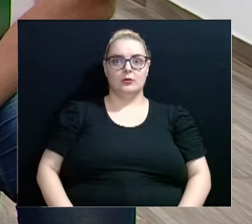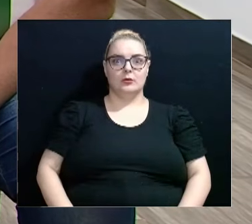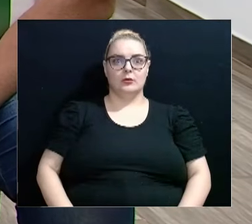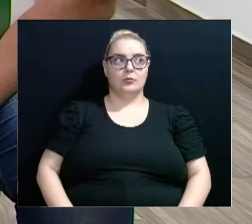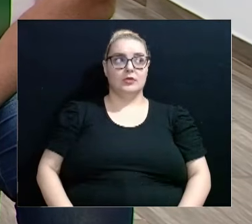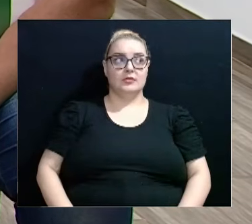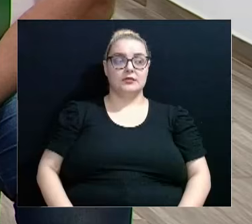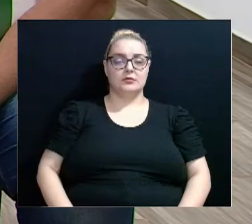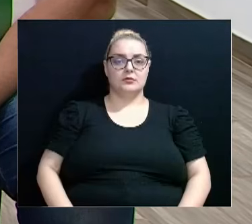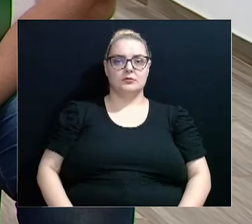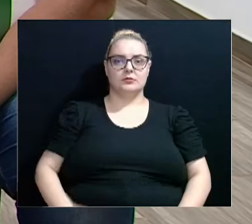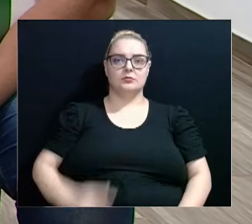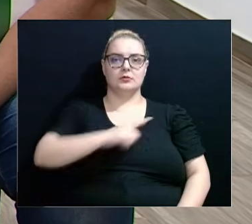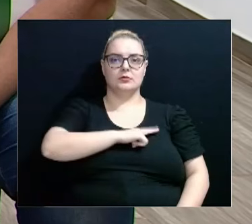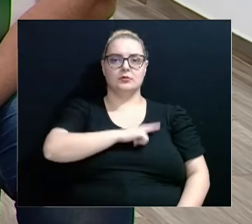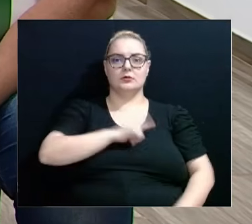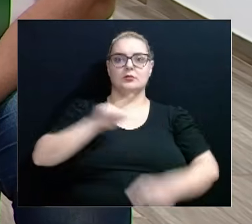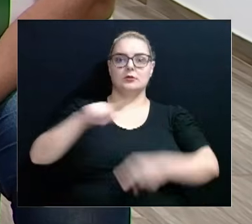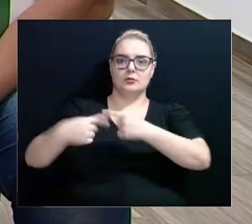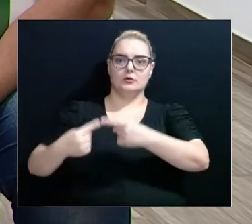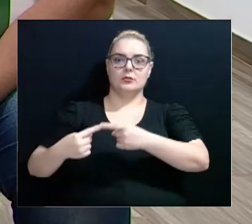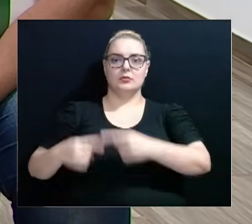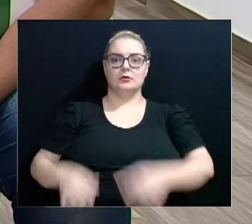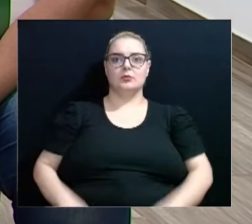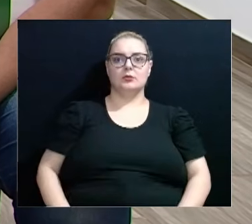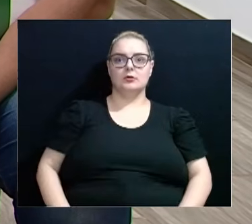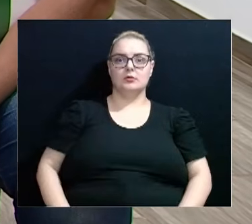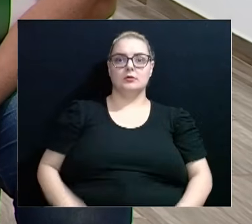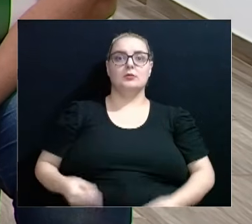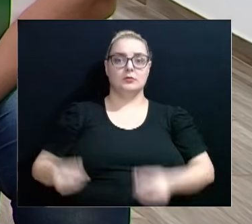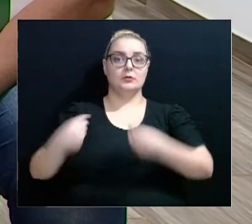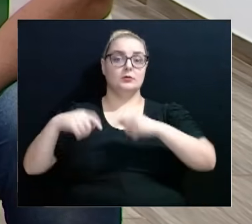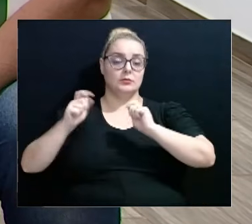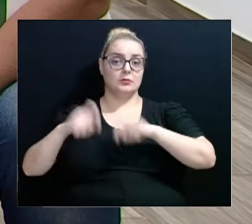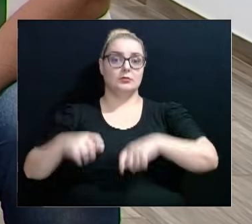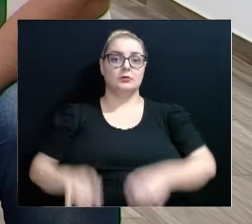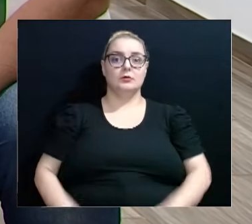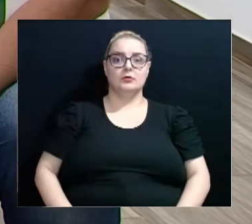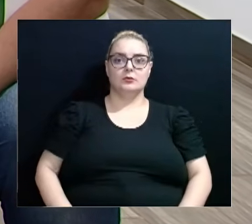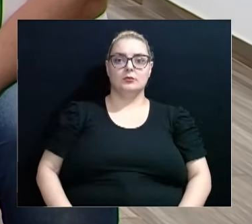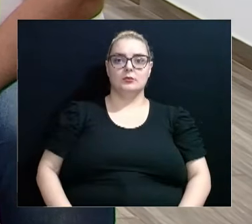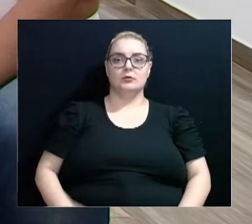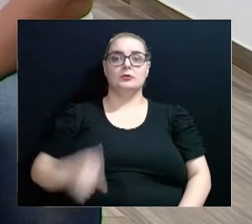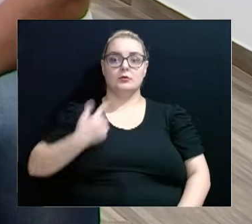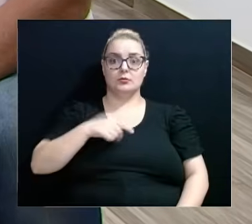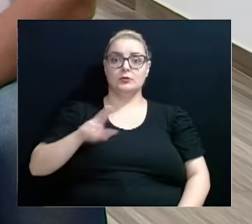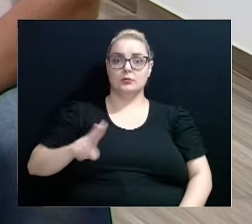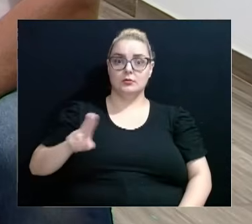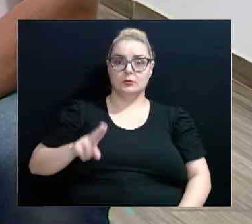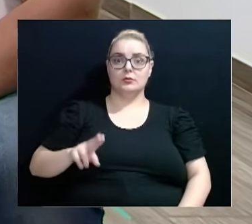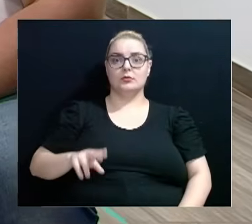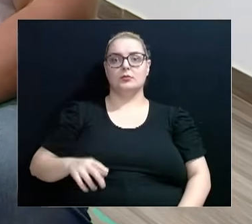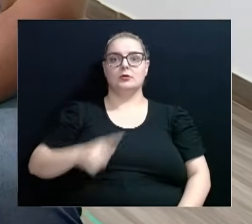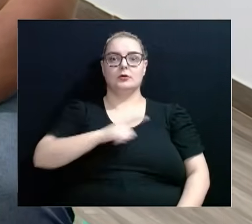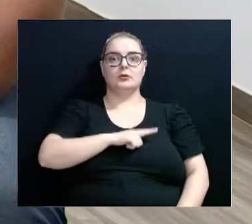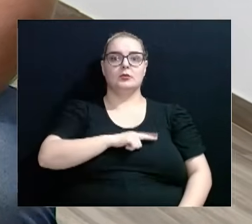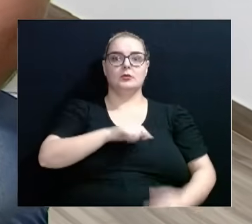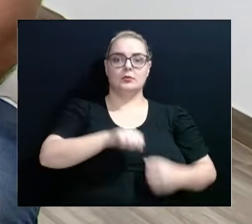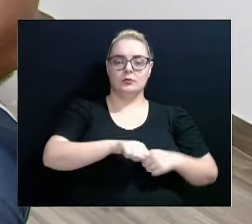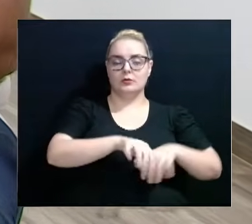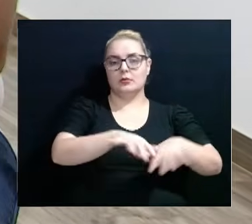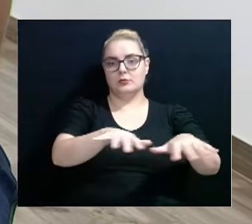né? Das quais vocês participam. Para tudo isso acontecer, patrocínios são necessários também, né? Exatamente.